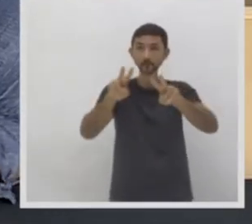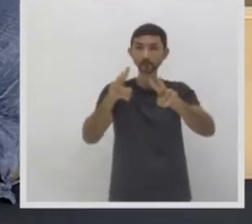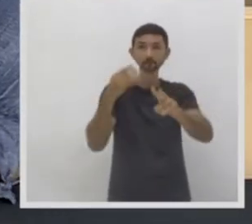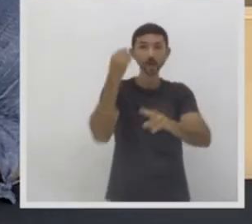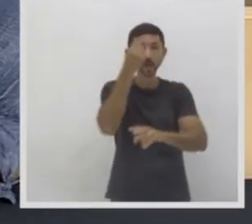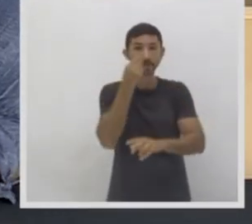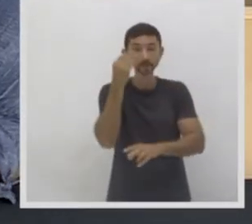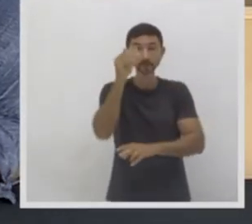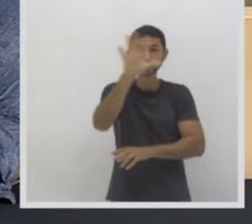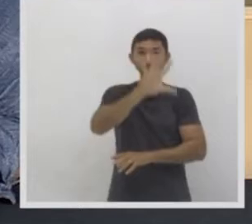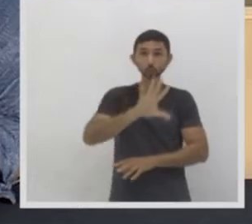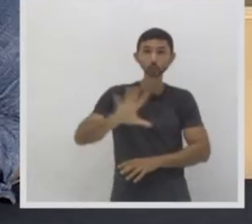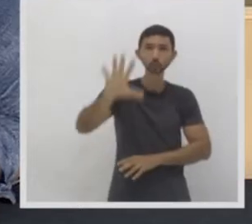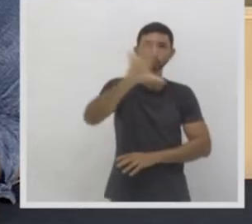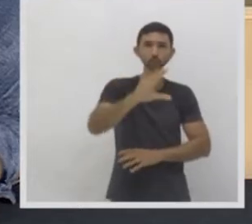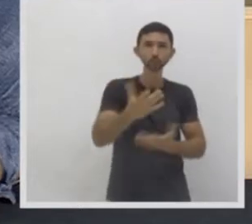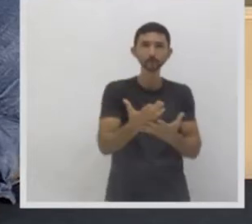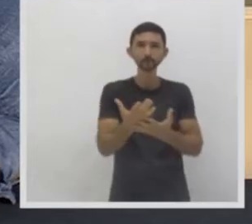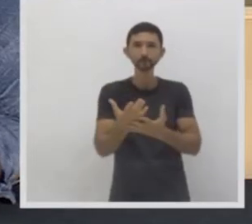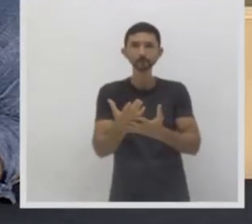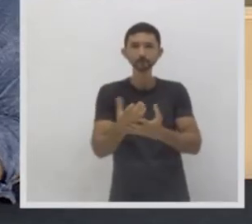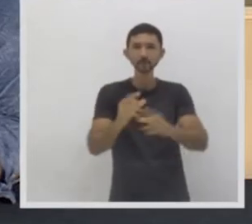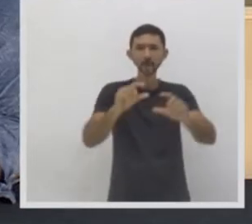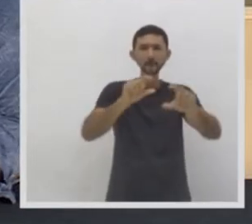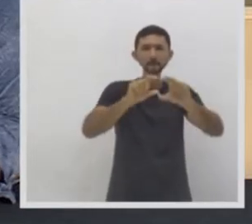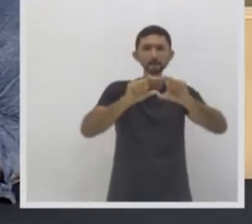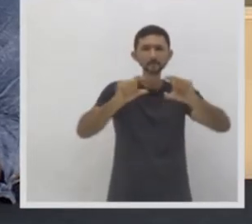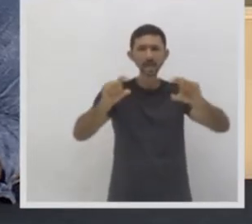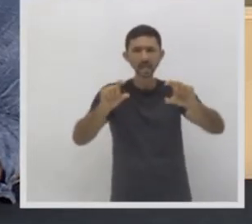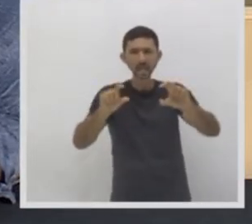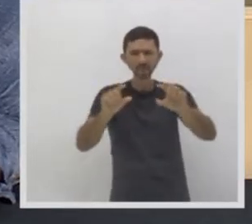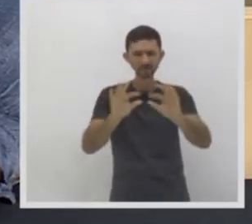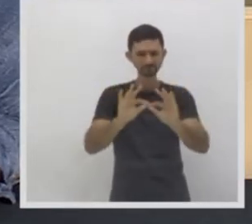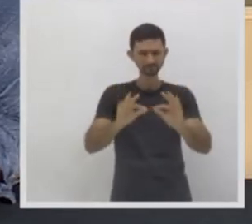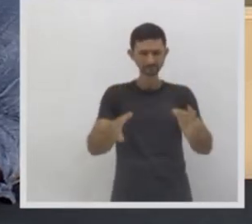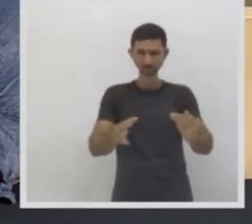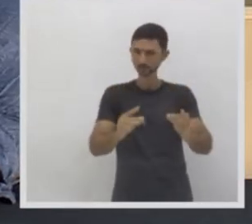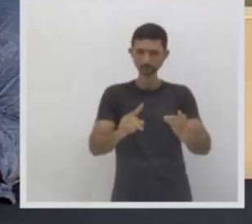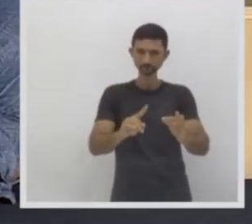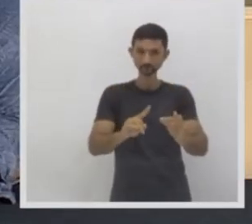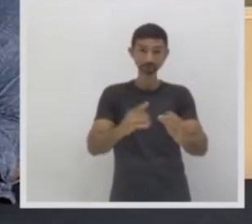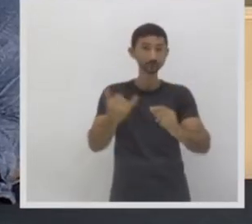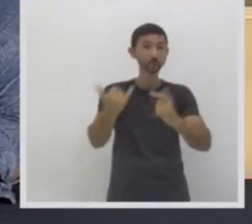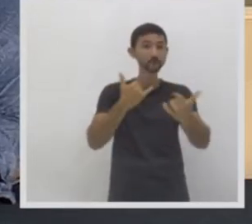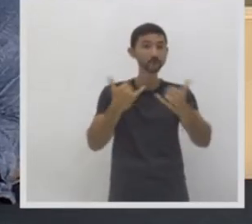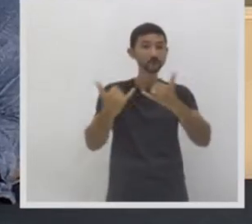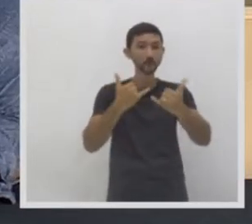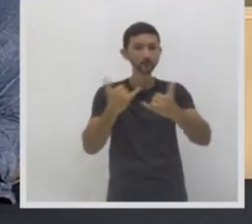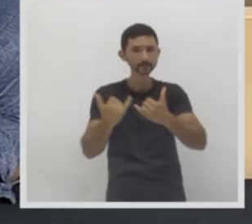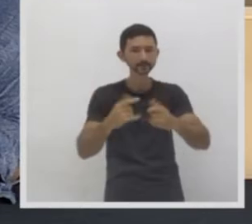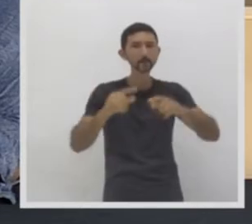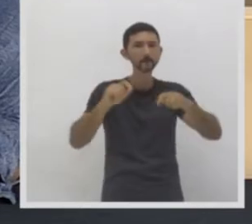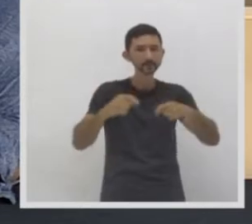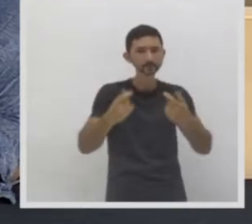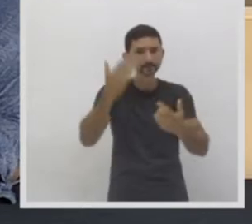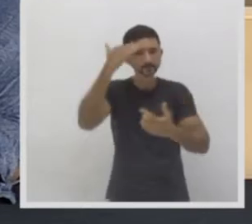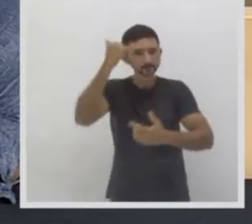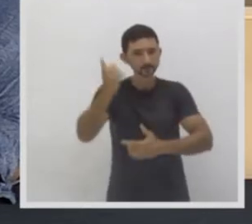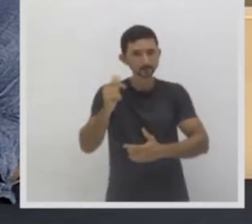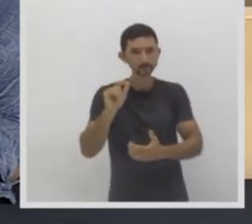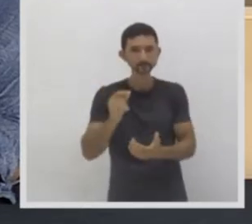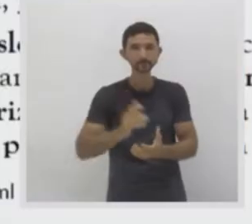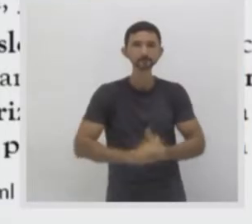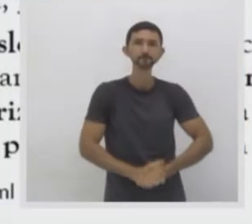redor. A palavra, ela não é vazia, ela contém informação. E é disso que nós precisamos saber. Então, vamos